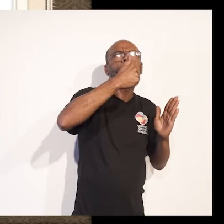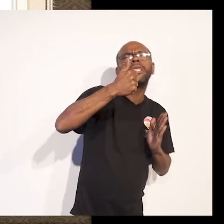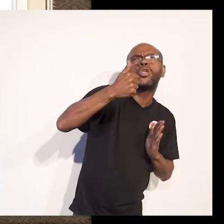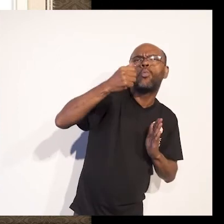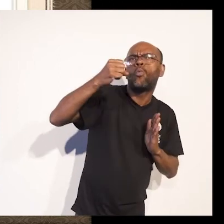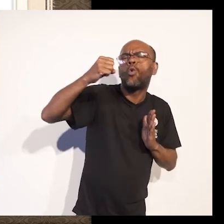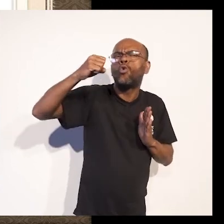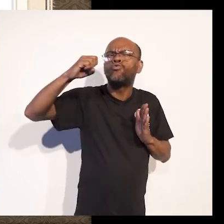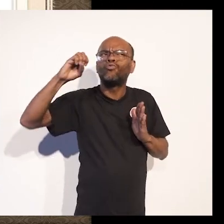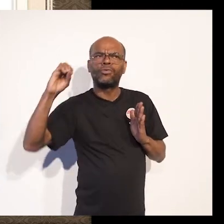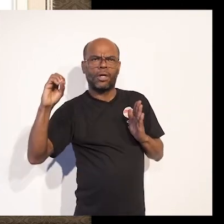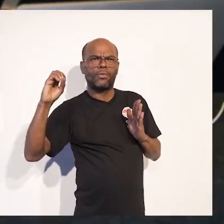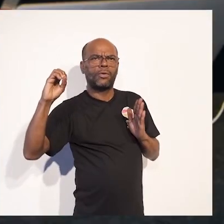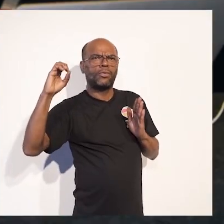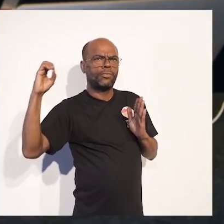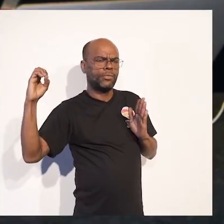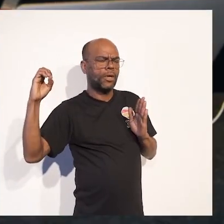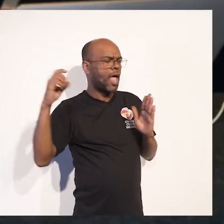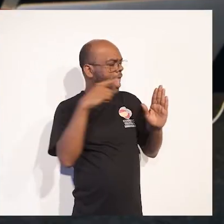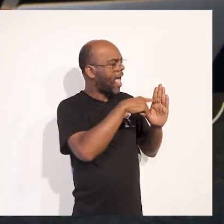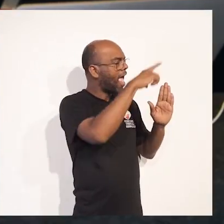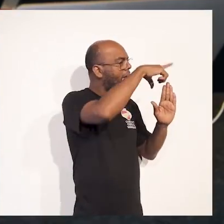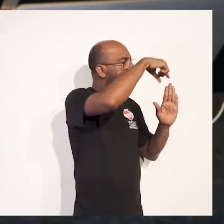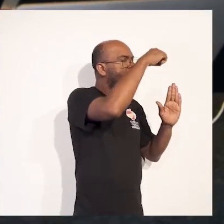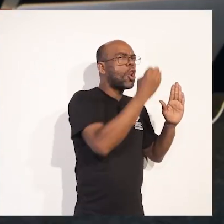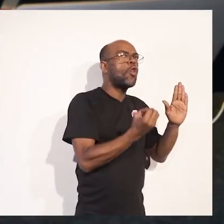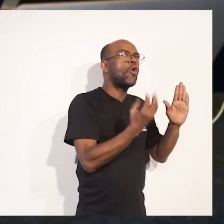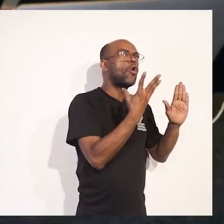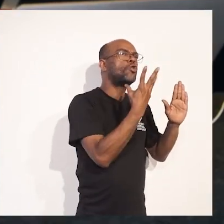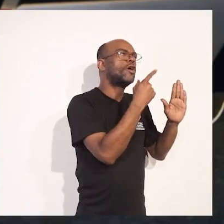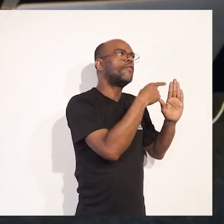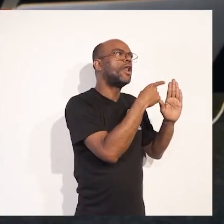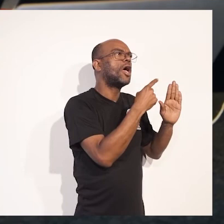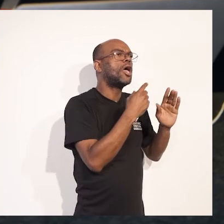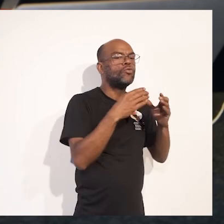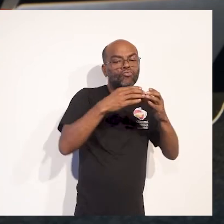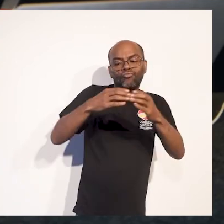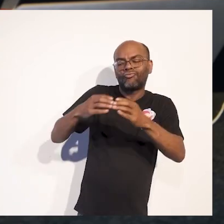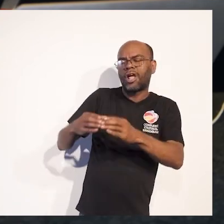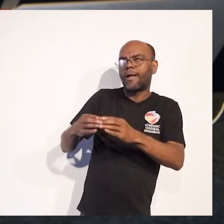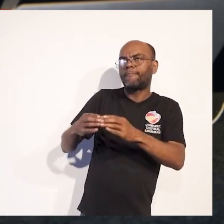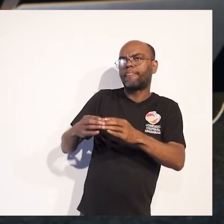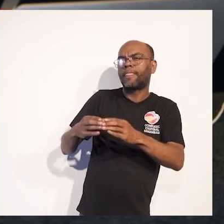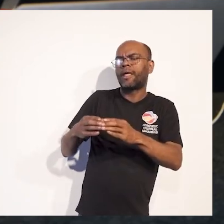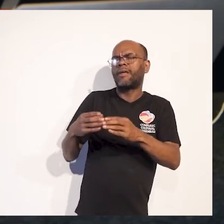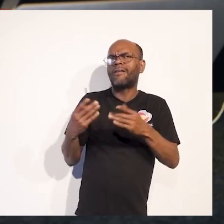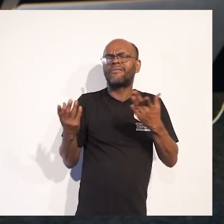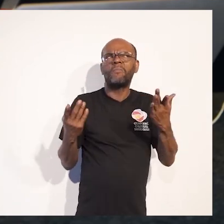1800 kelvins. A luz da vela, quando você acende uma vela no ambiente, ela vai dar aquela luz